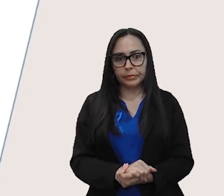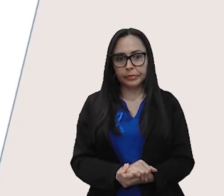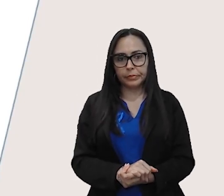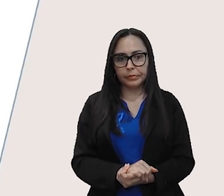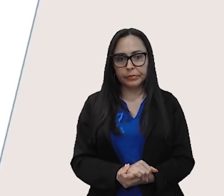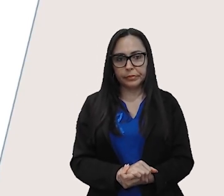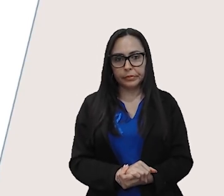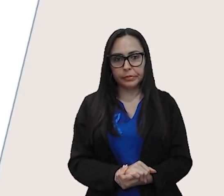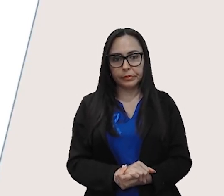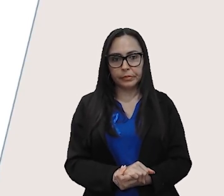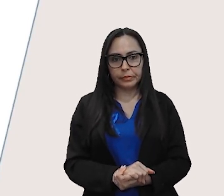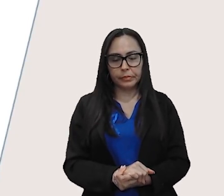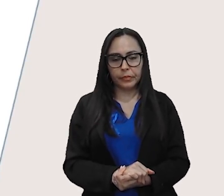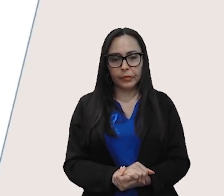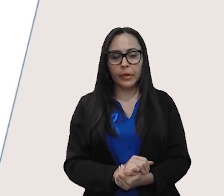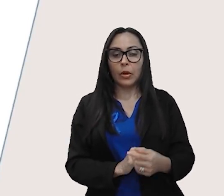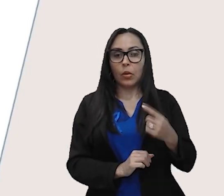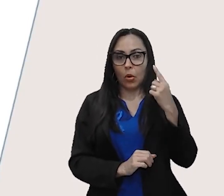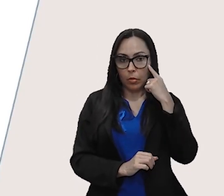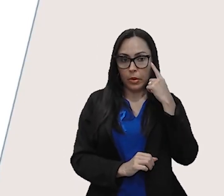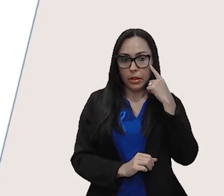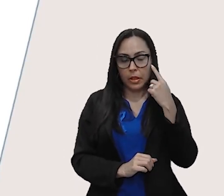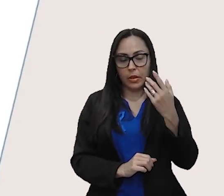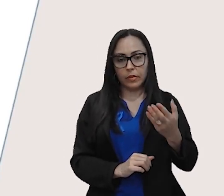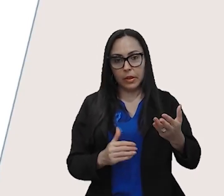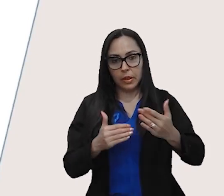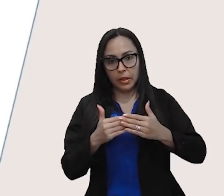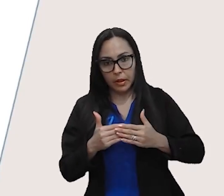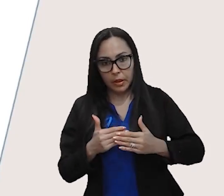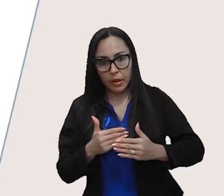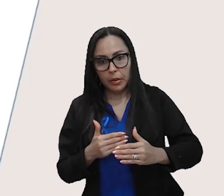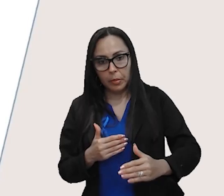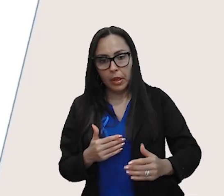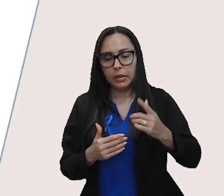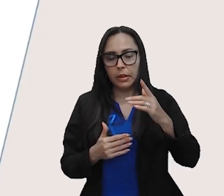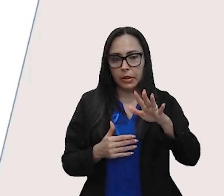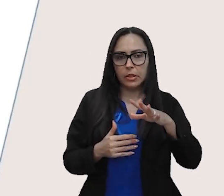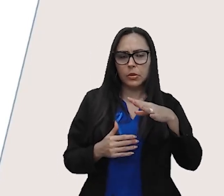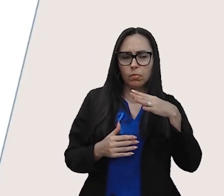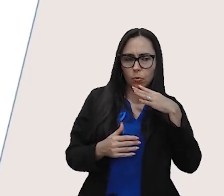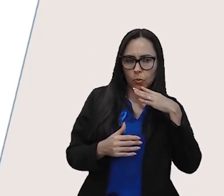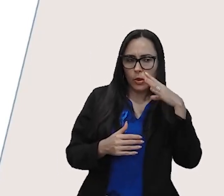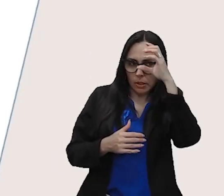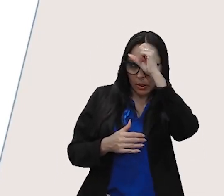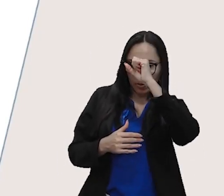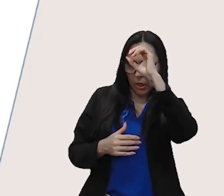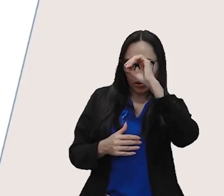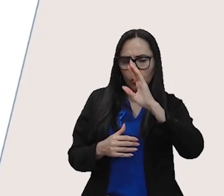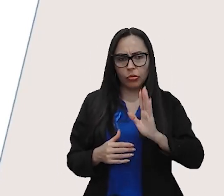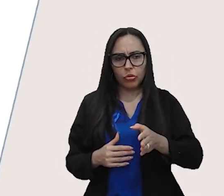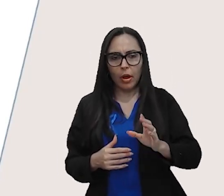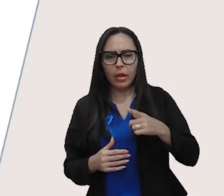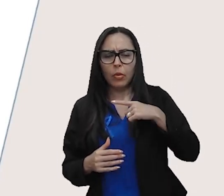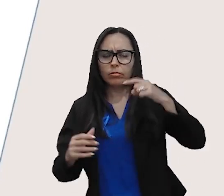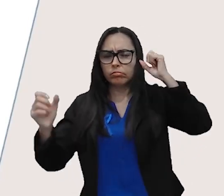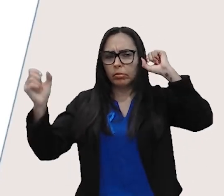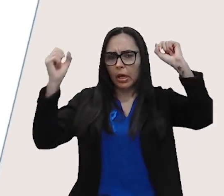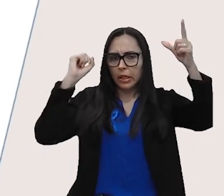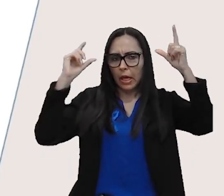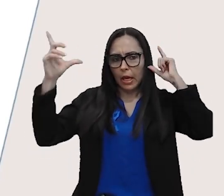retas, beleza? Então observe que a partir desse conhecimento, eu já tenho aí a ideia